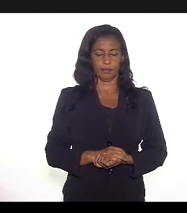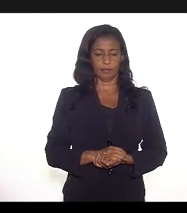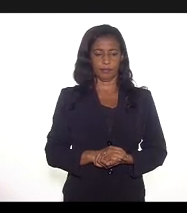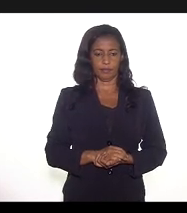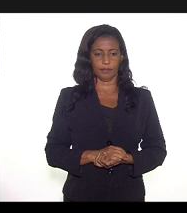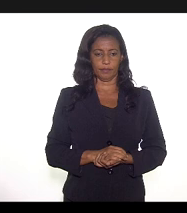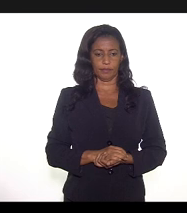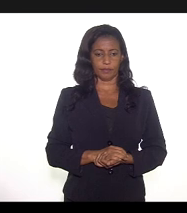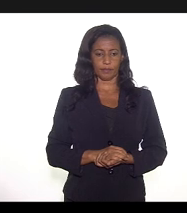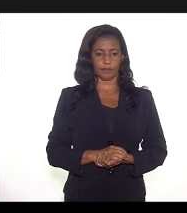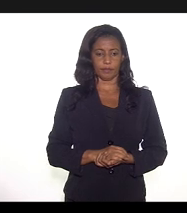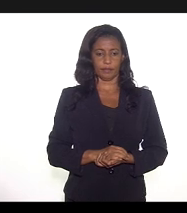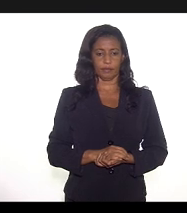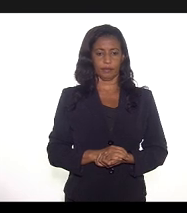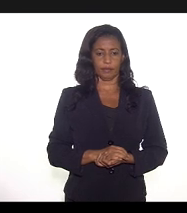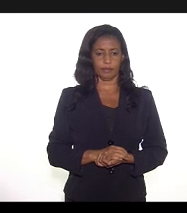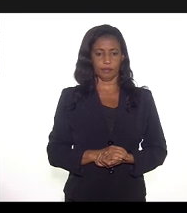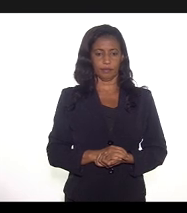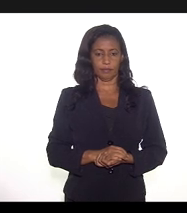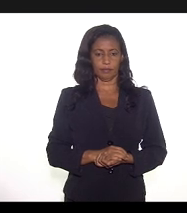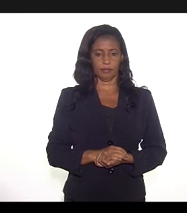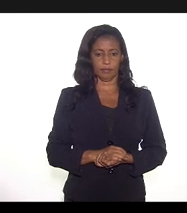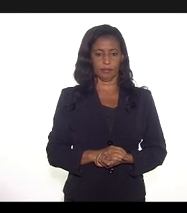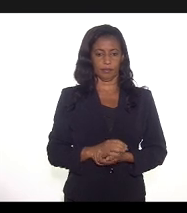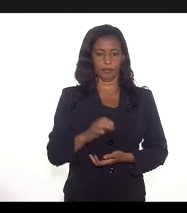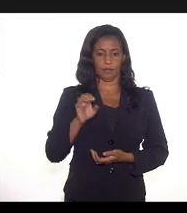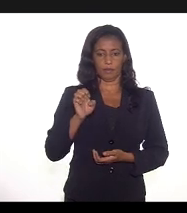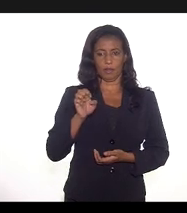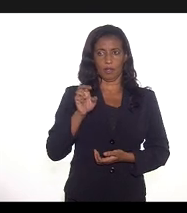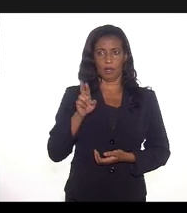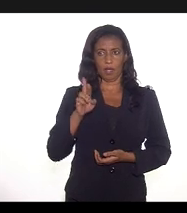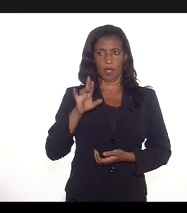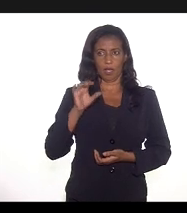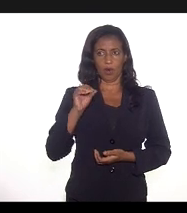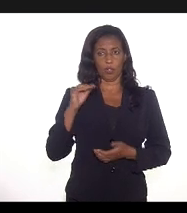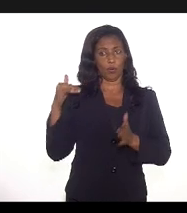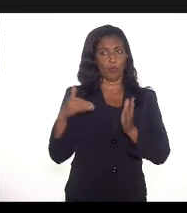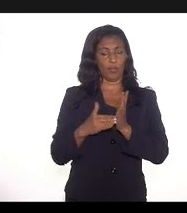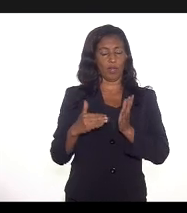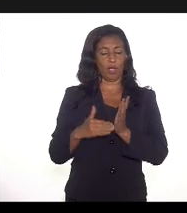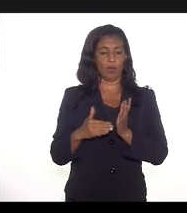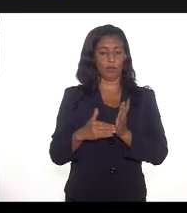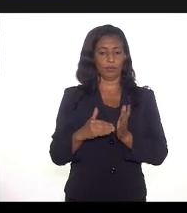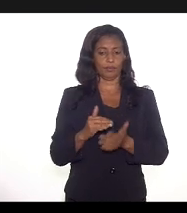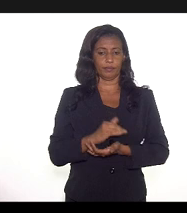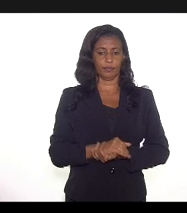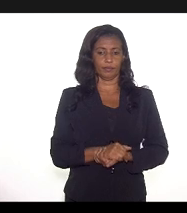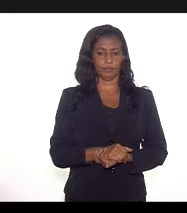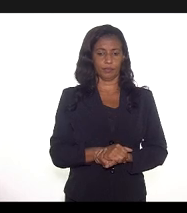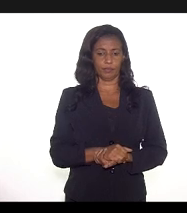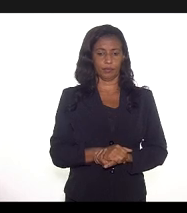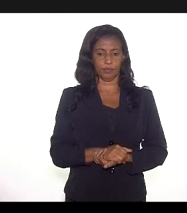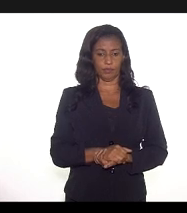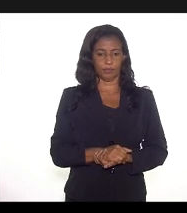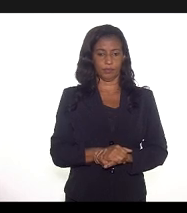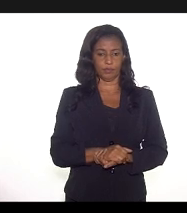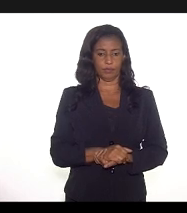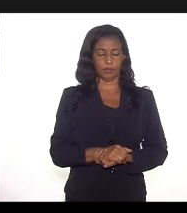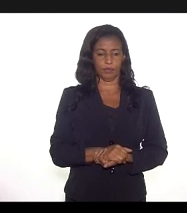Deputado, eu gostaria de me inscrever para o expediente final, Eurico Júnior. Eurico Júnior, expediente final. Então vamos lá.